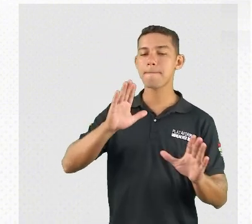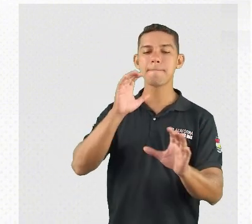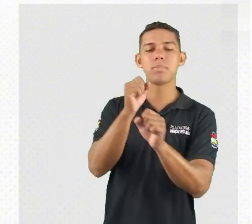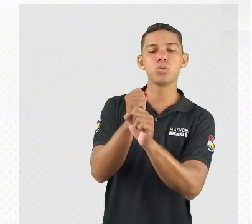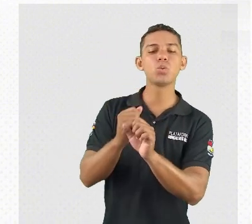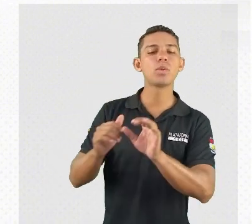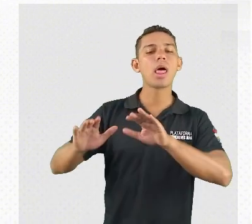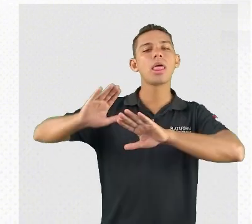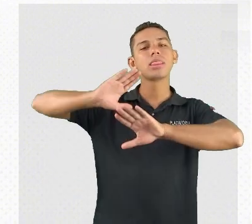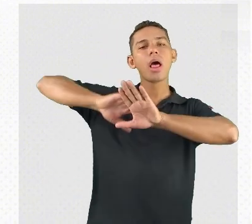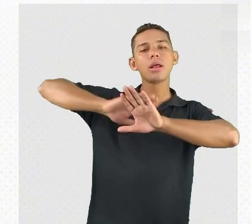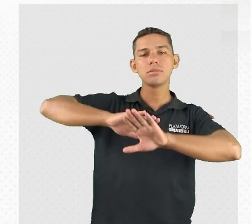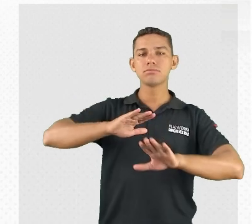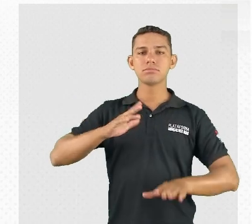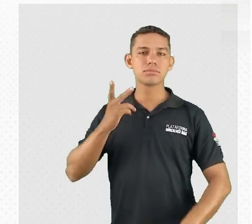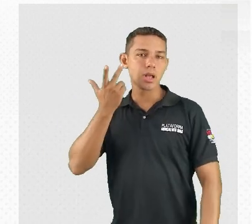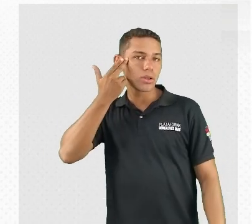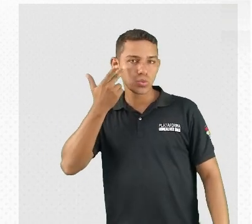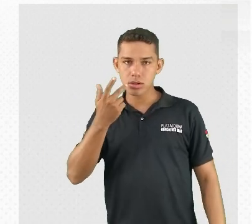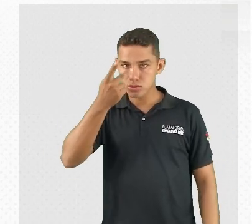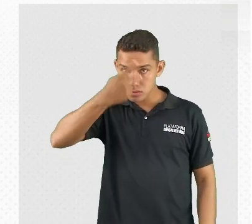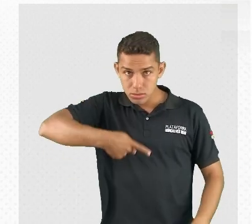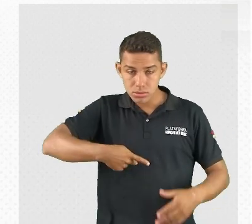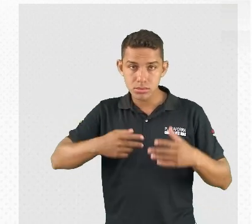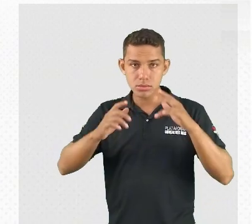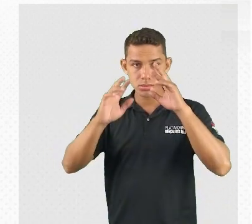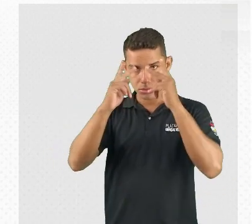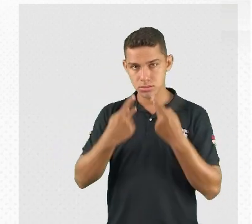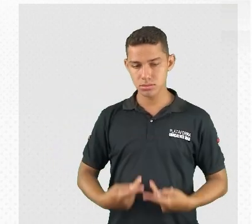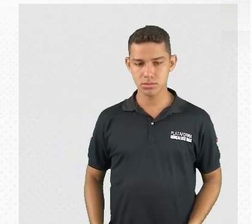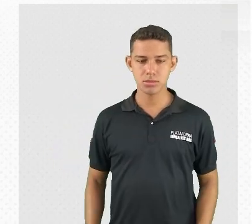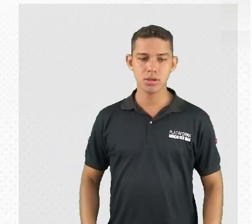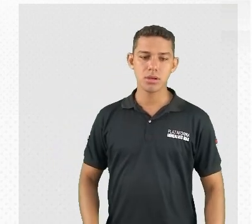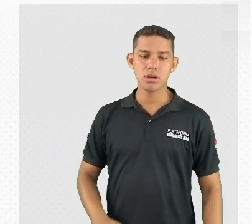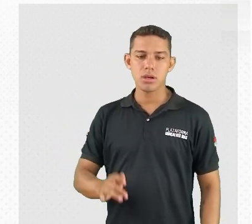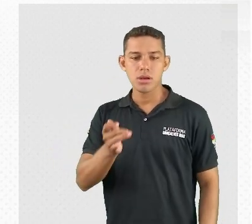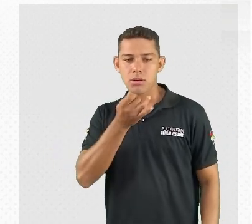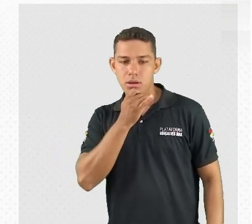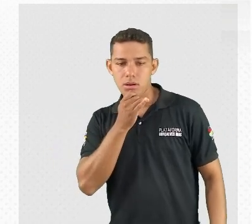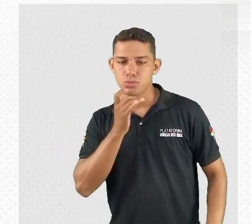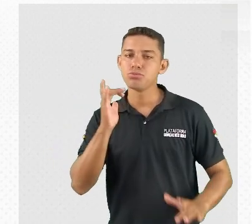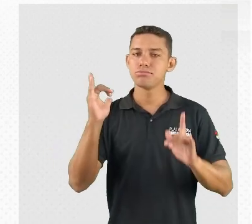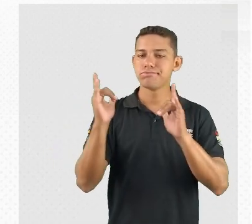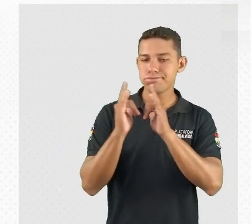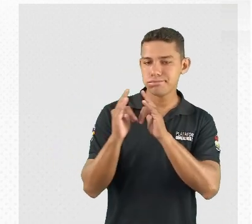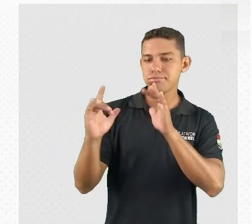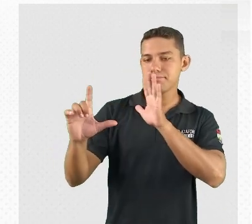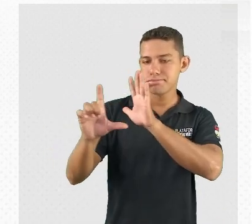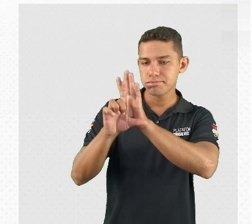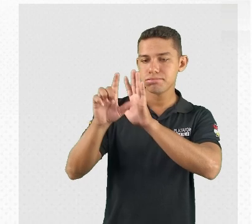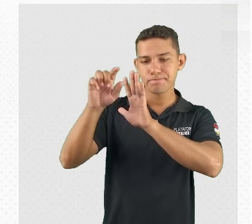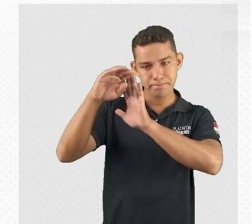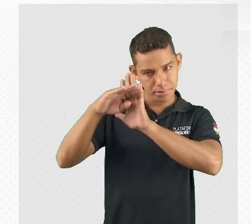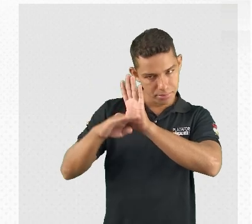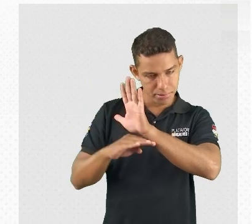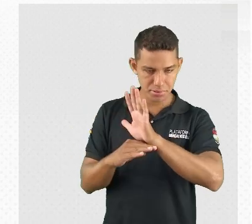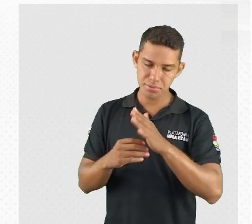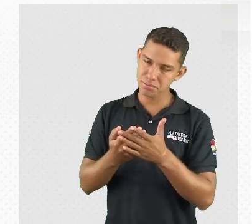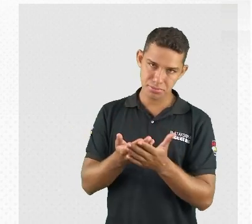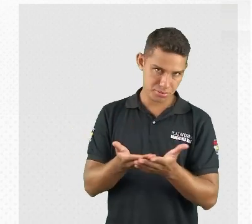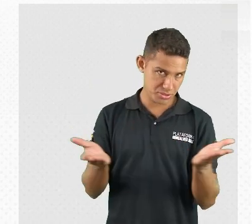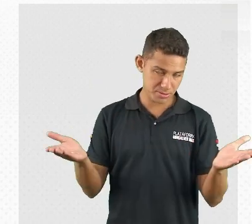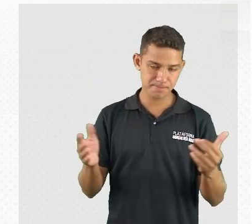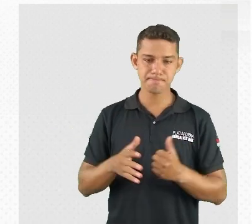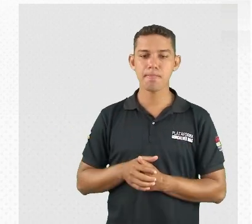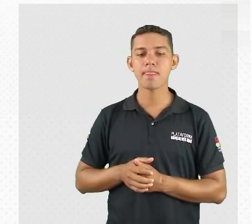natural mesmo do ser humano, assim como a garantia das instituições, das leis, etc. Então a autarquia